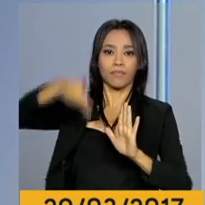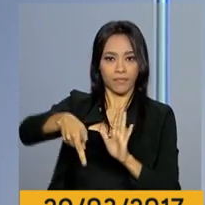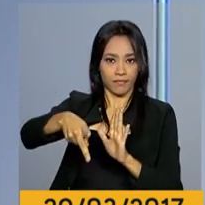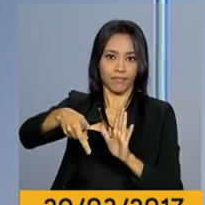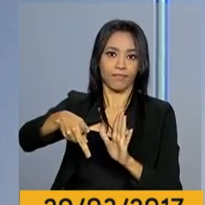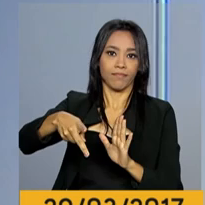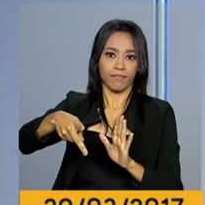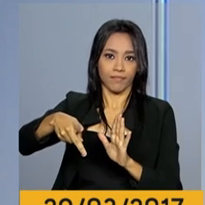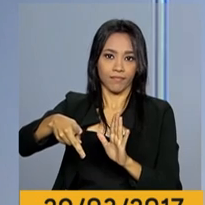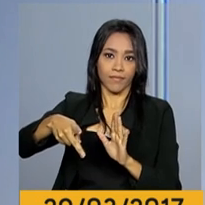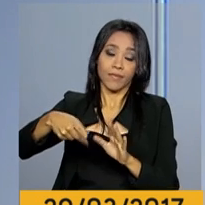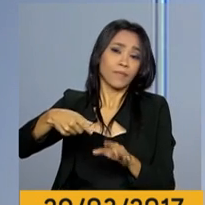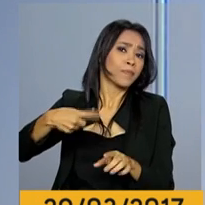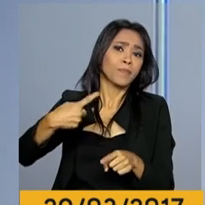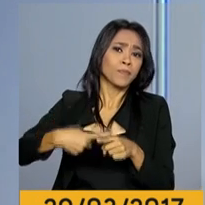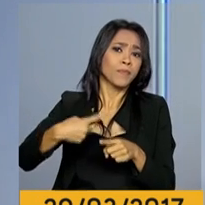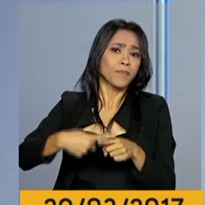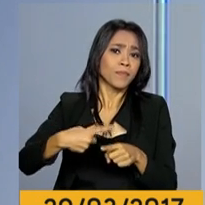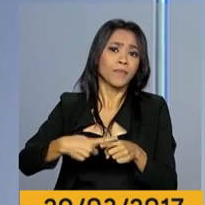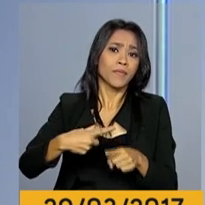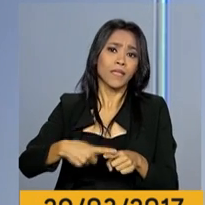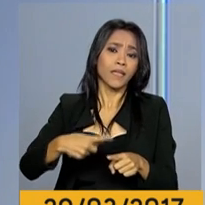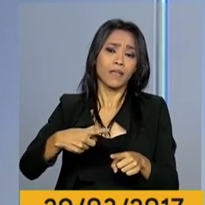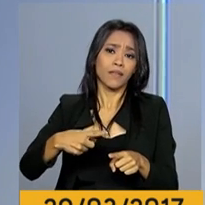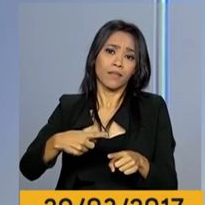até por uma razão concreta